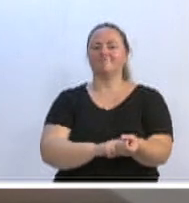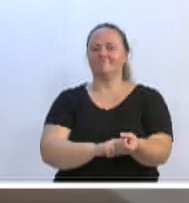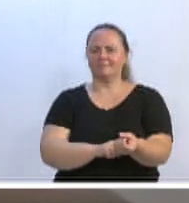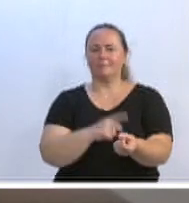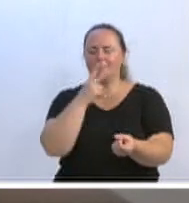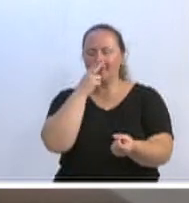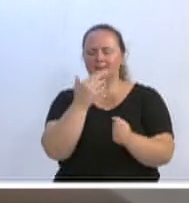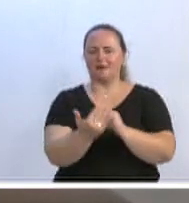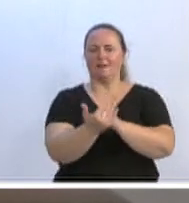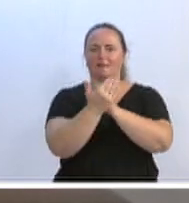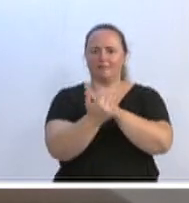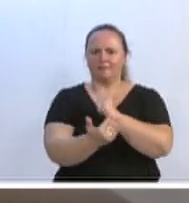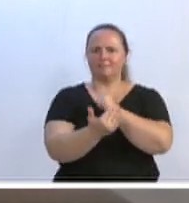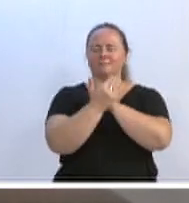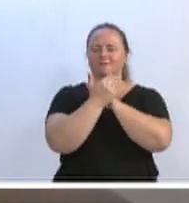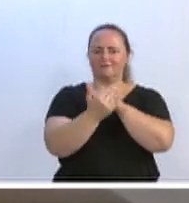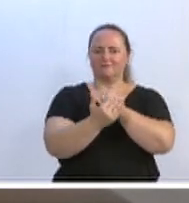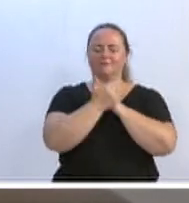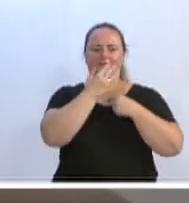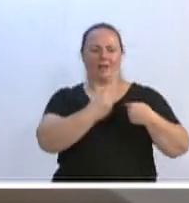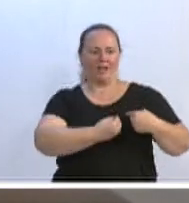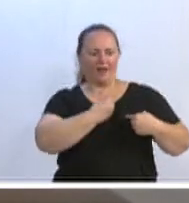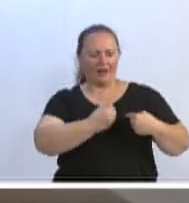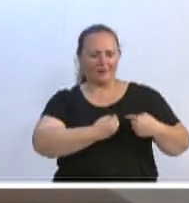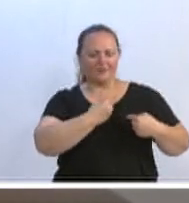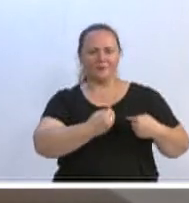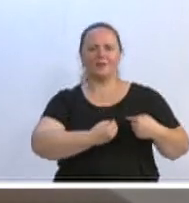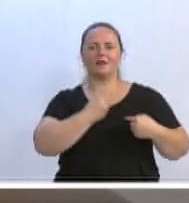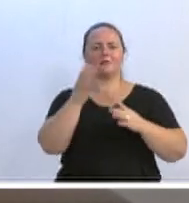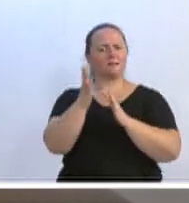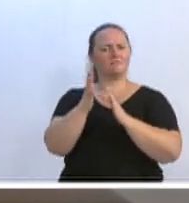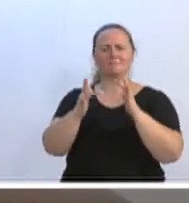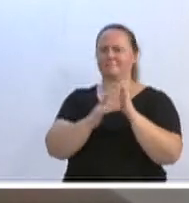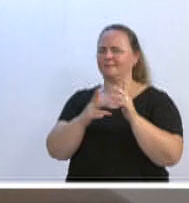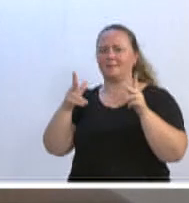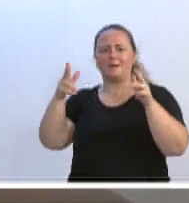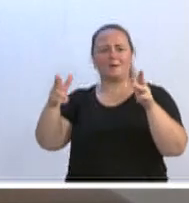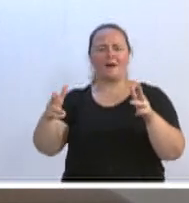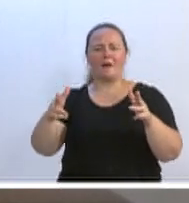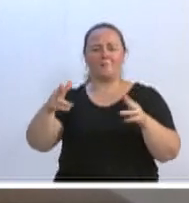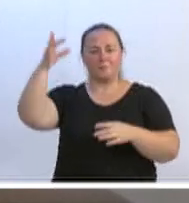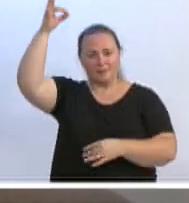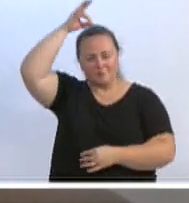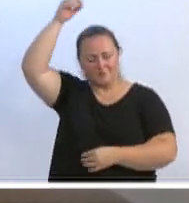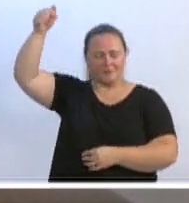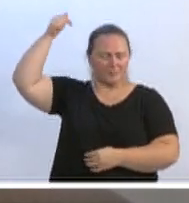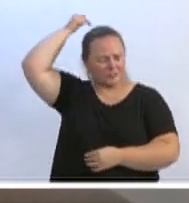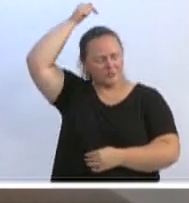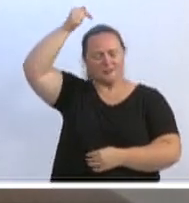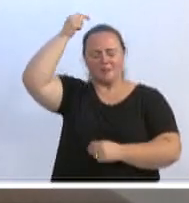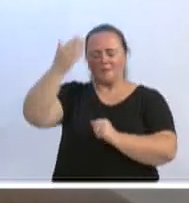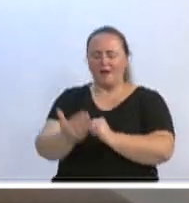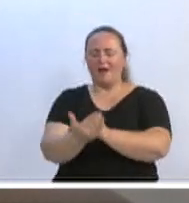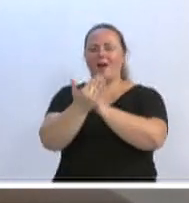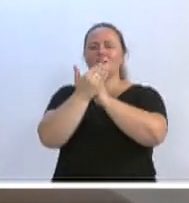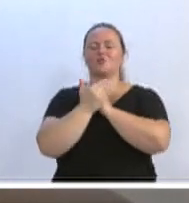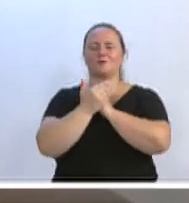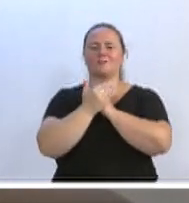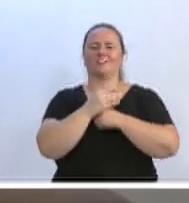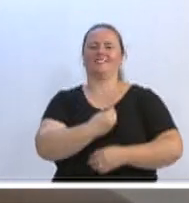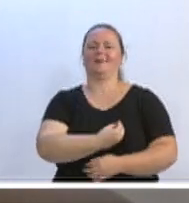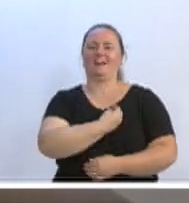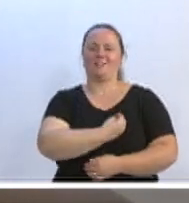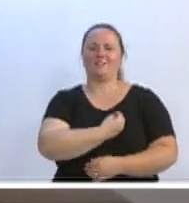nutrindo, alimentando, santificando. Assim é o Espírito Santo na vida da igreja.